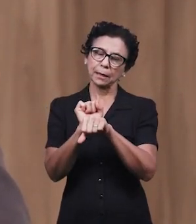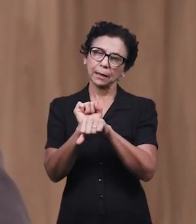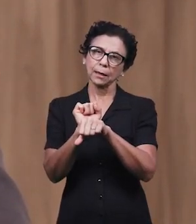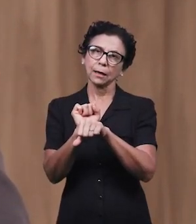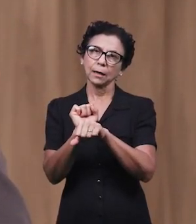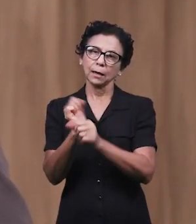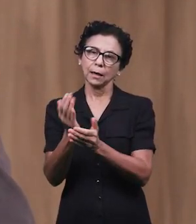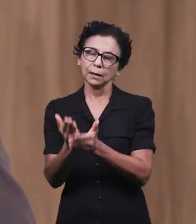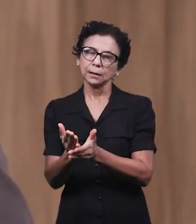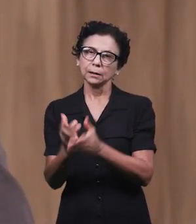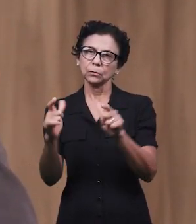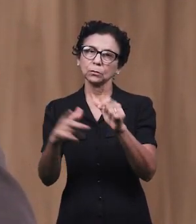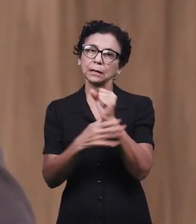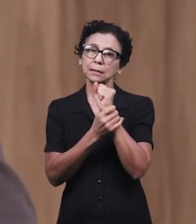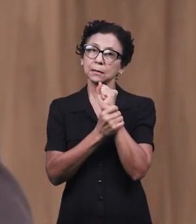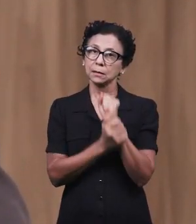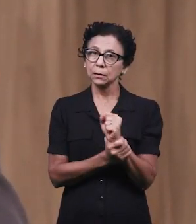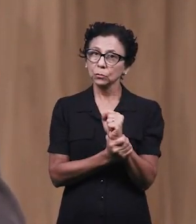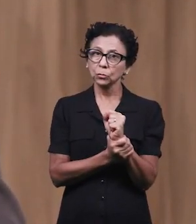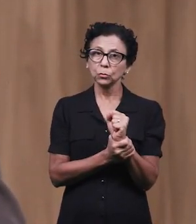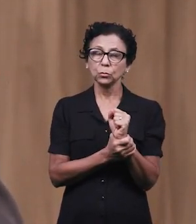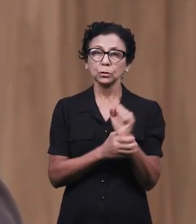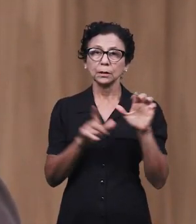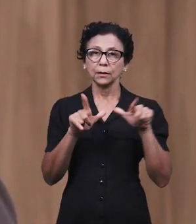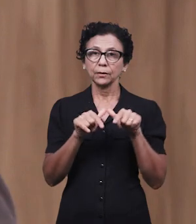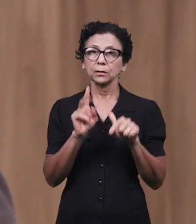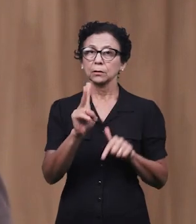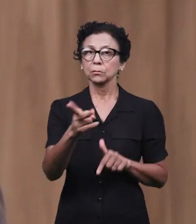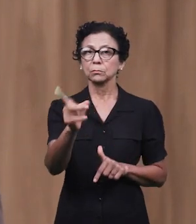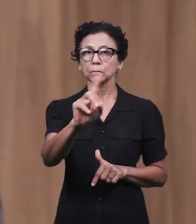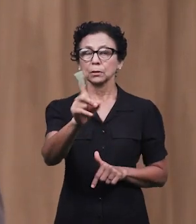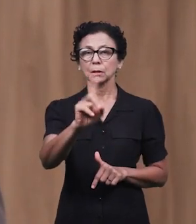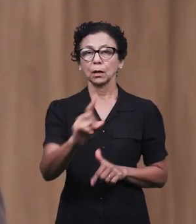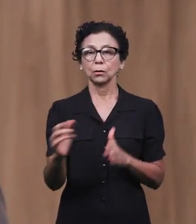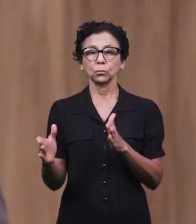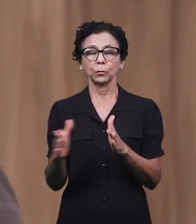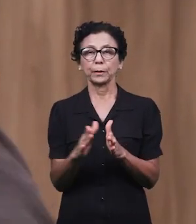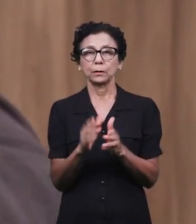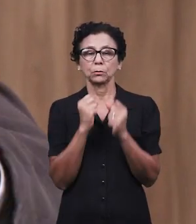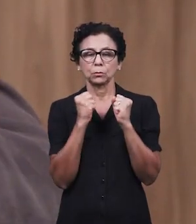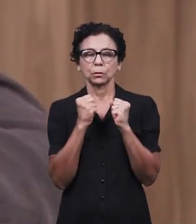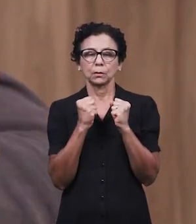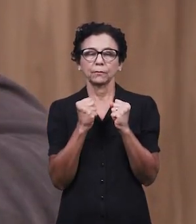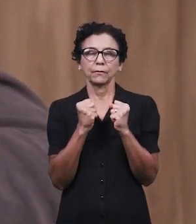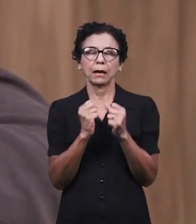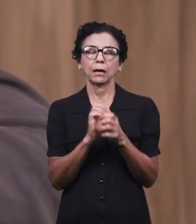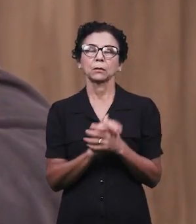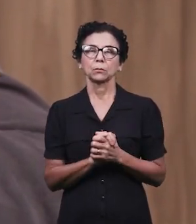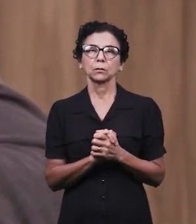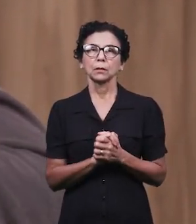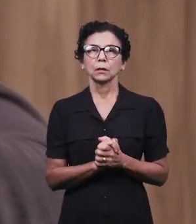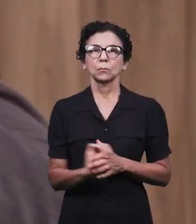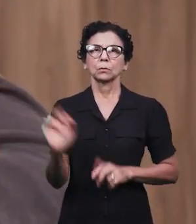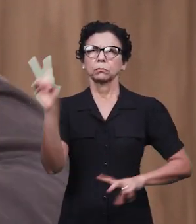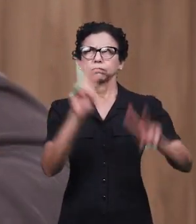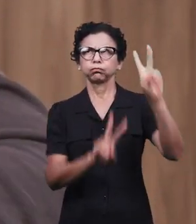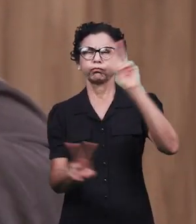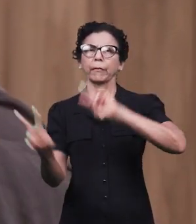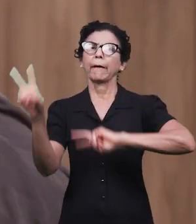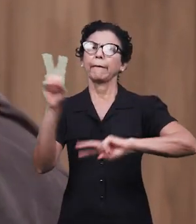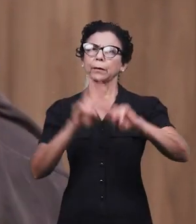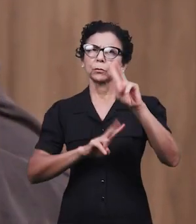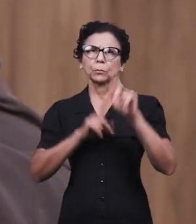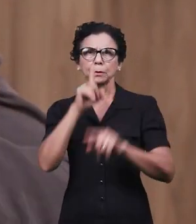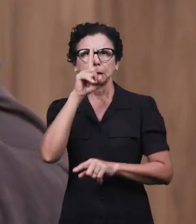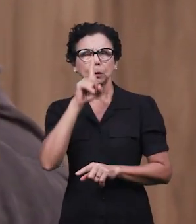local seguro e não fazer a viagem durante o inverno, por causa desses ventos, o